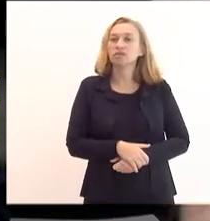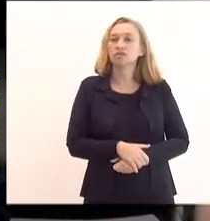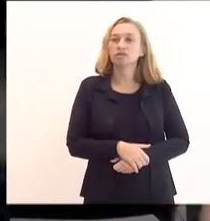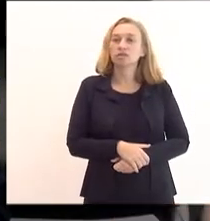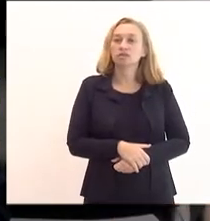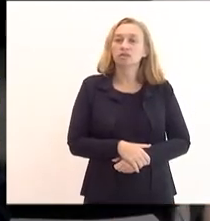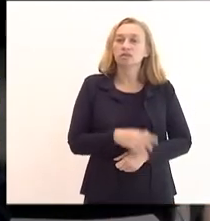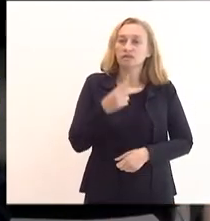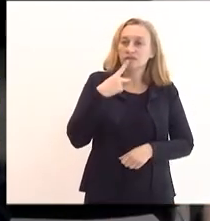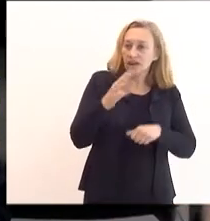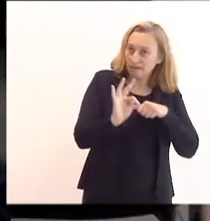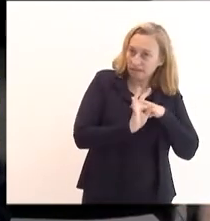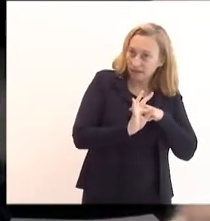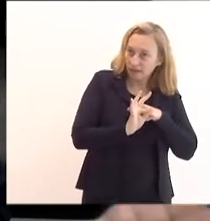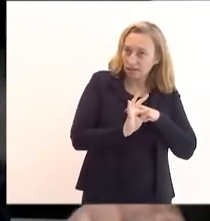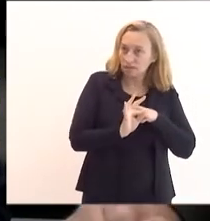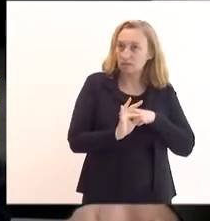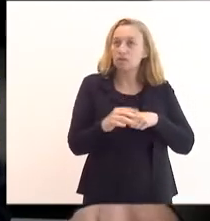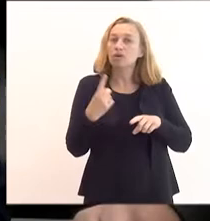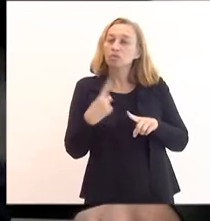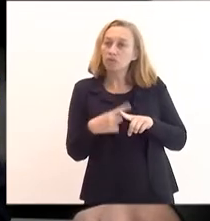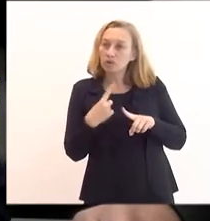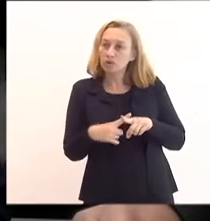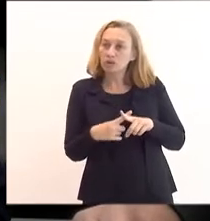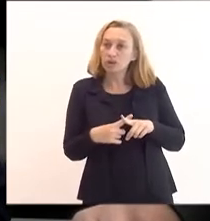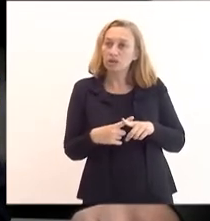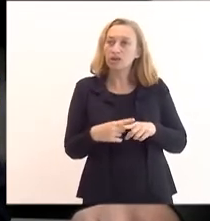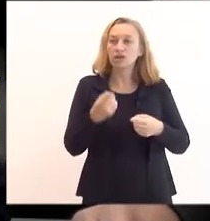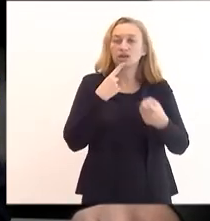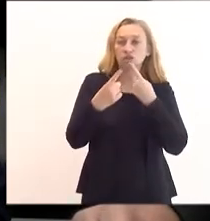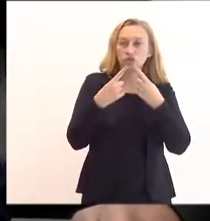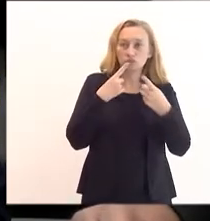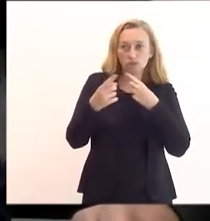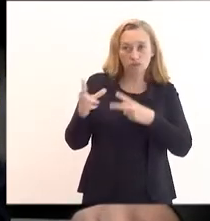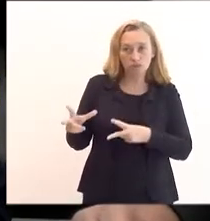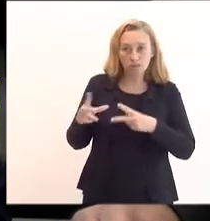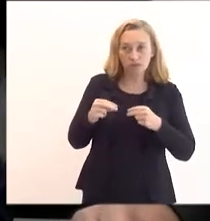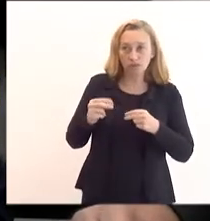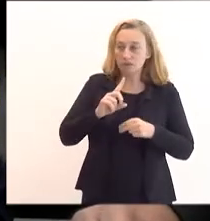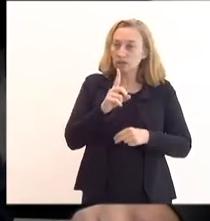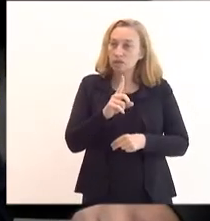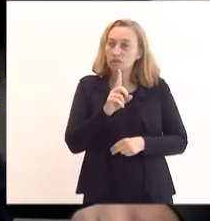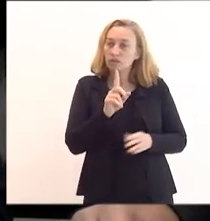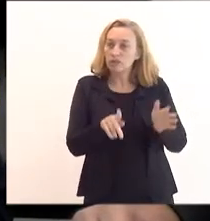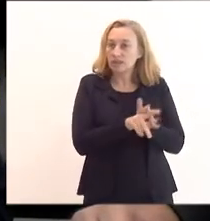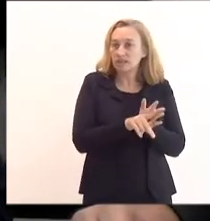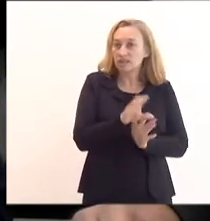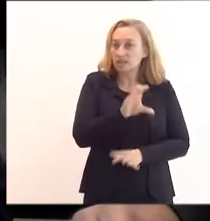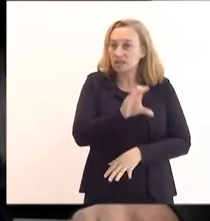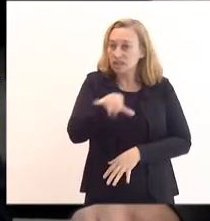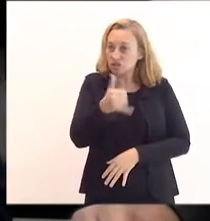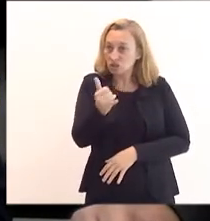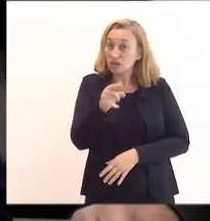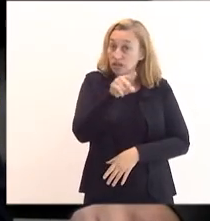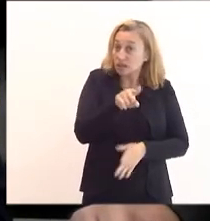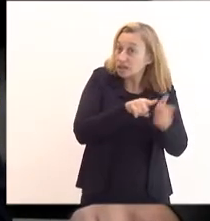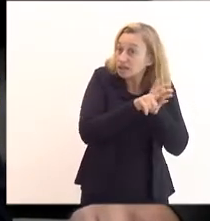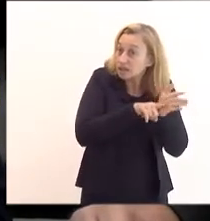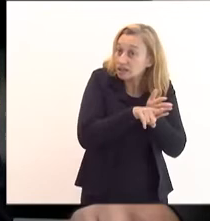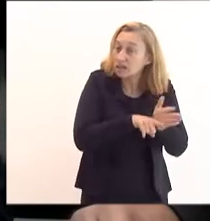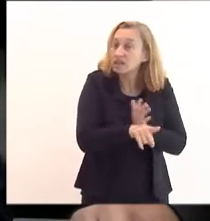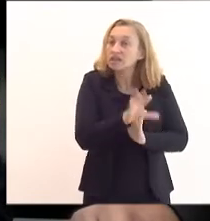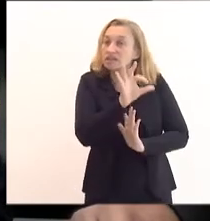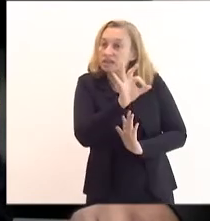absolutamente técnico, porque considero que a discussão de mérito não cabe à CCJ. Aqui a gente tem que analisar a